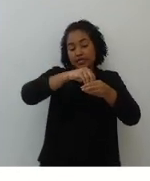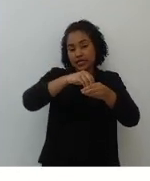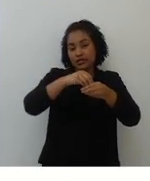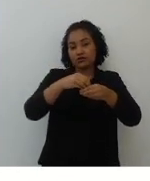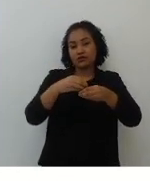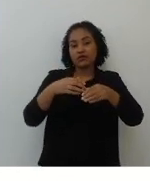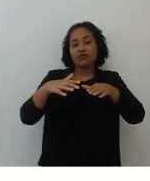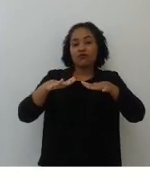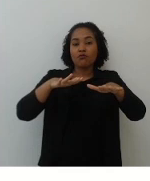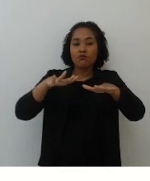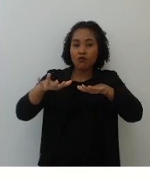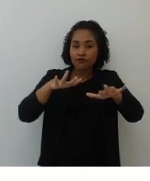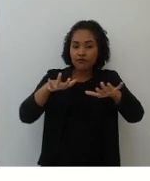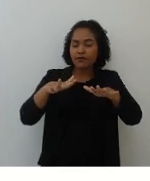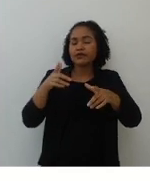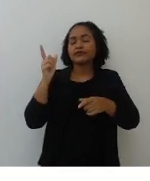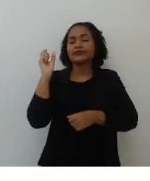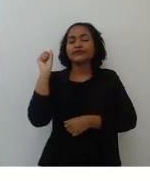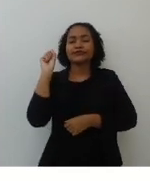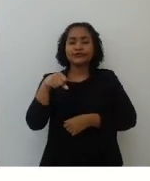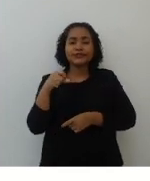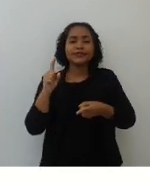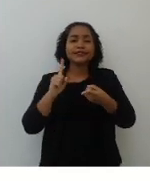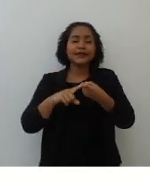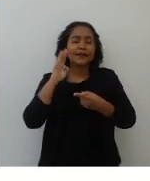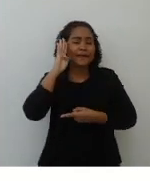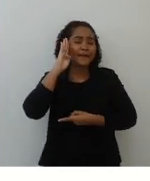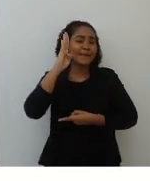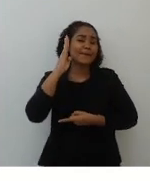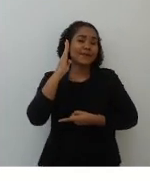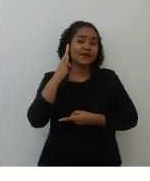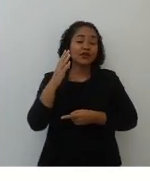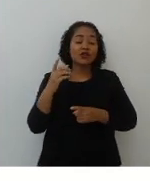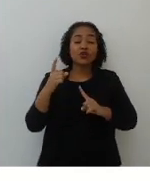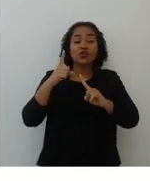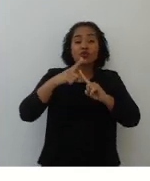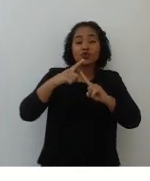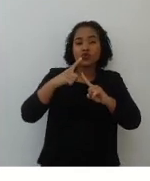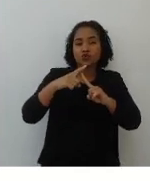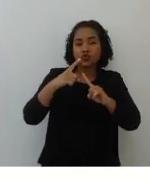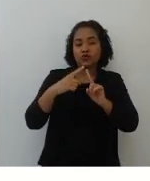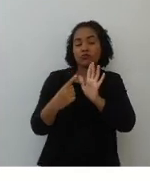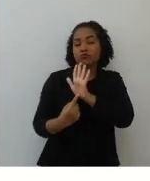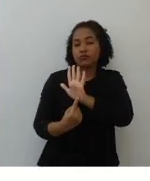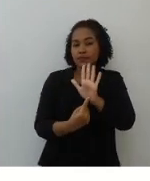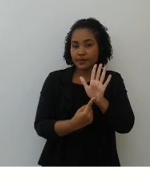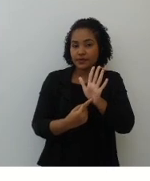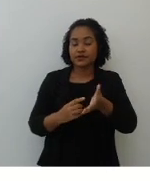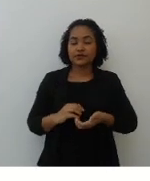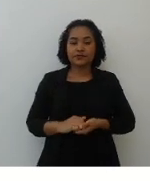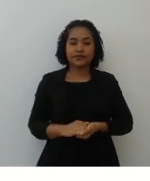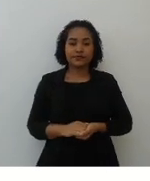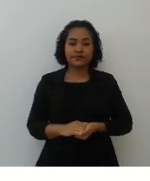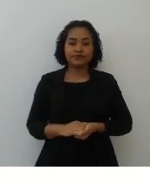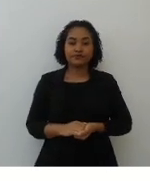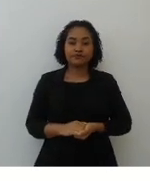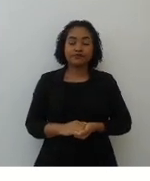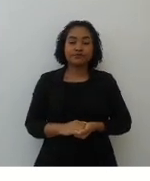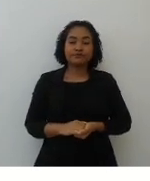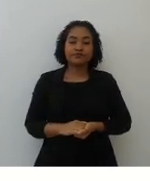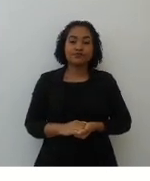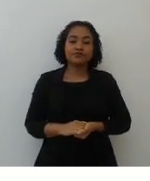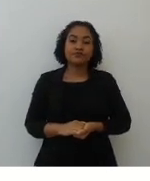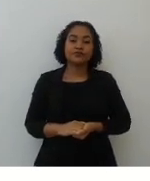na movimentação da célula e principalmente no formato que a célula vai ter, tá? Nós